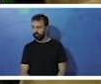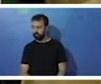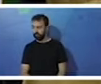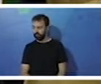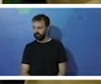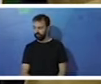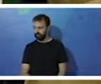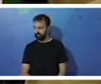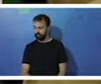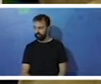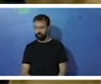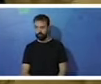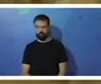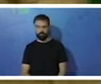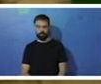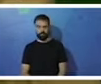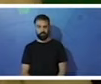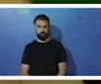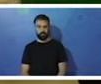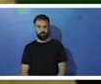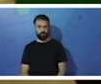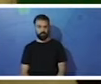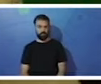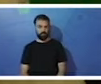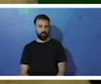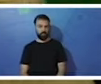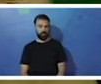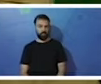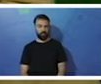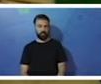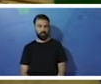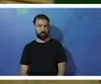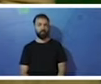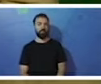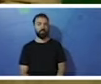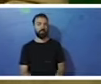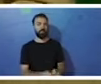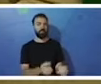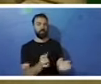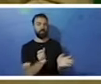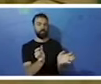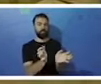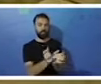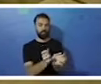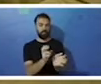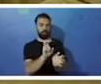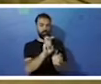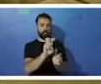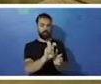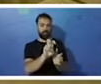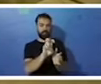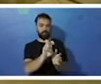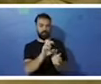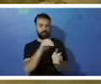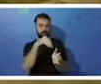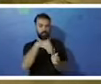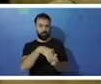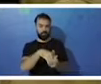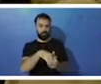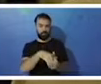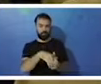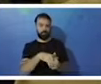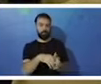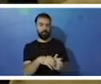essa coluna. Vamos lá. Quantos grupos de 5 cabem em 37?